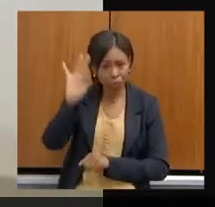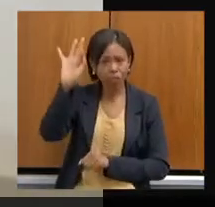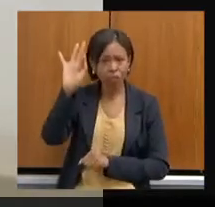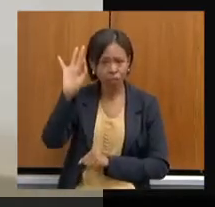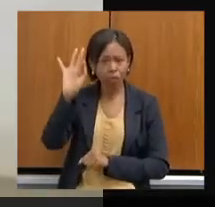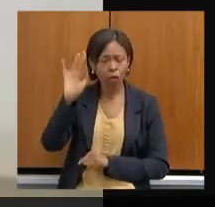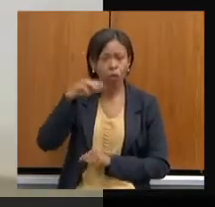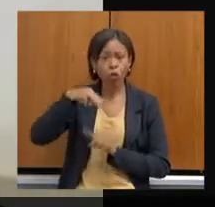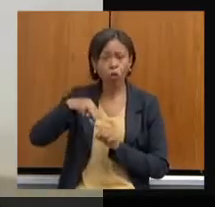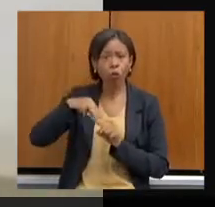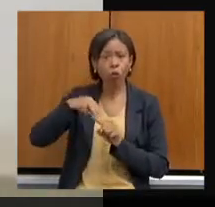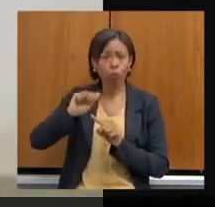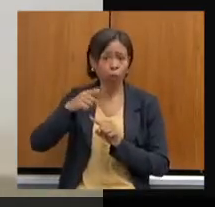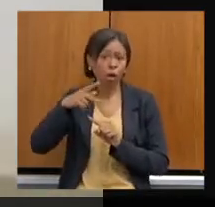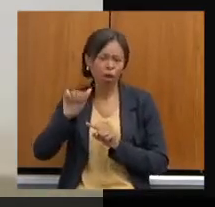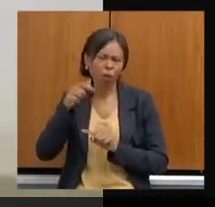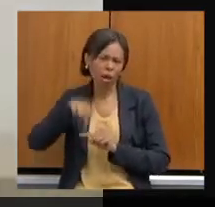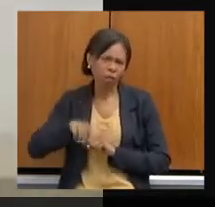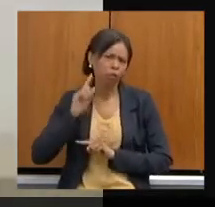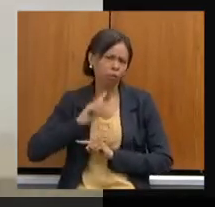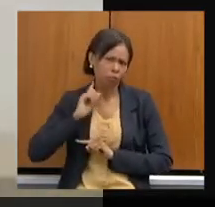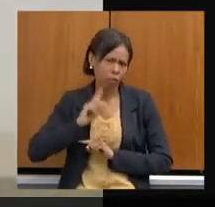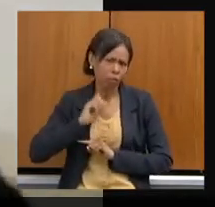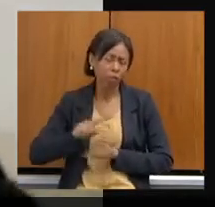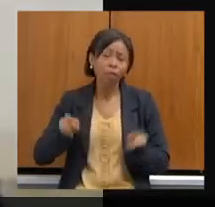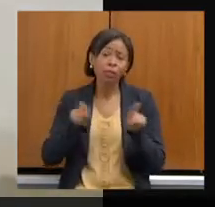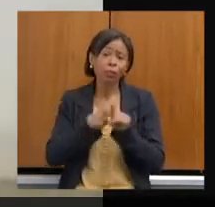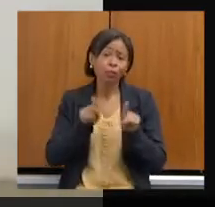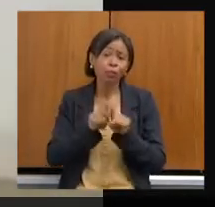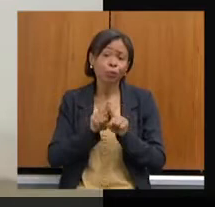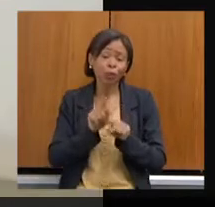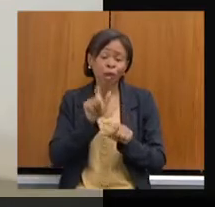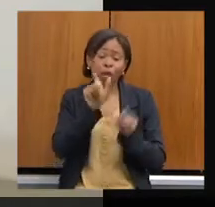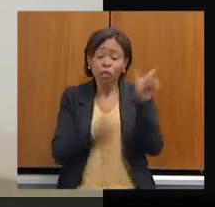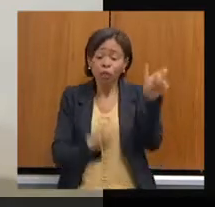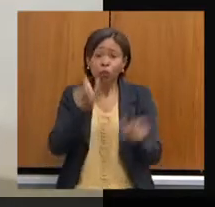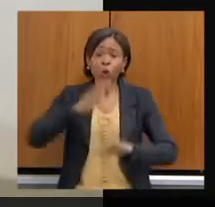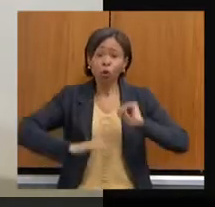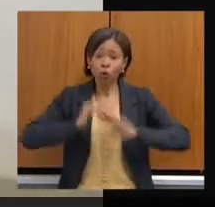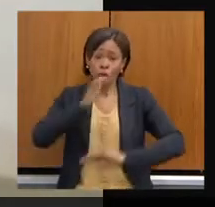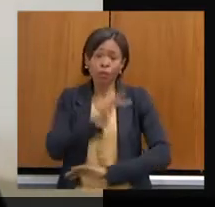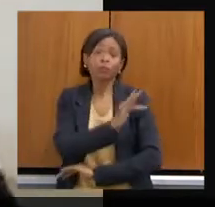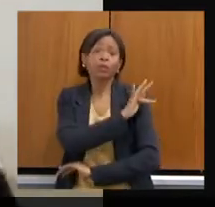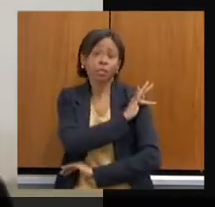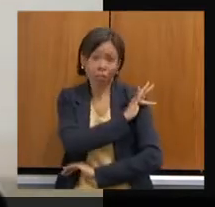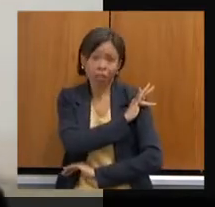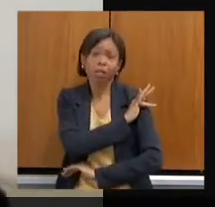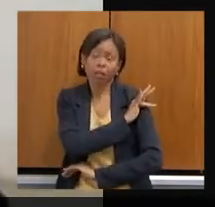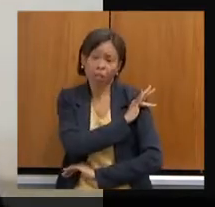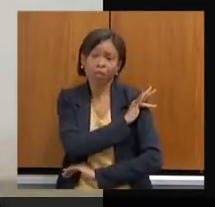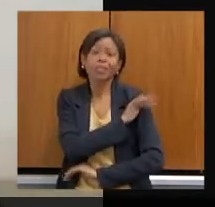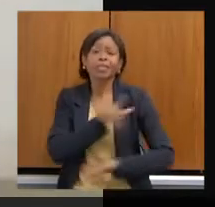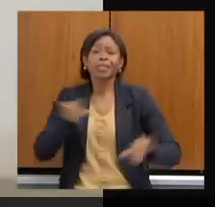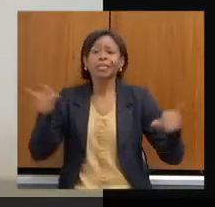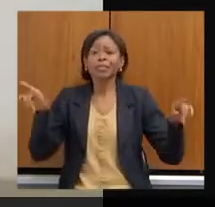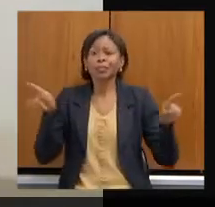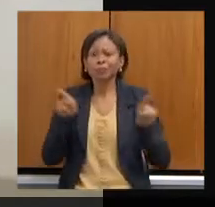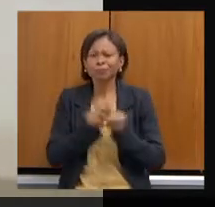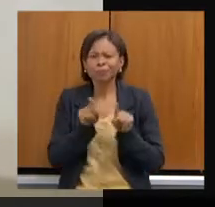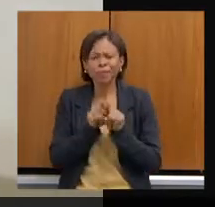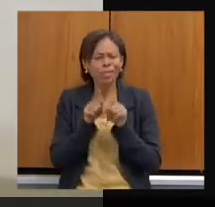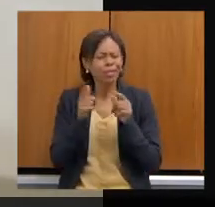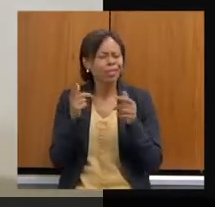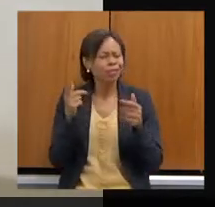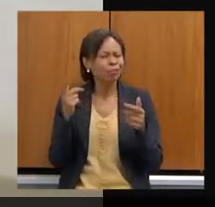do mapa em Minas Gerais e também os nossos pais agropecuários federais sofre do mesmo problema